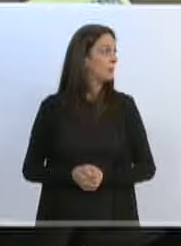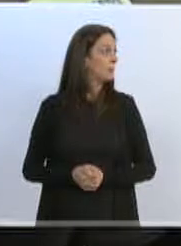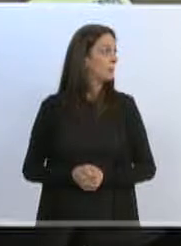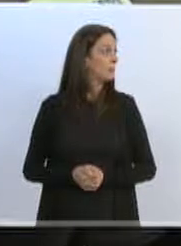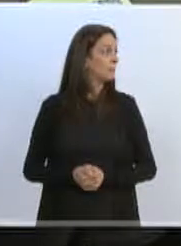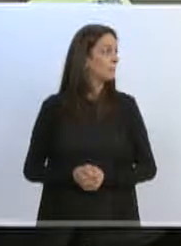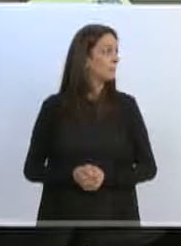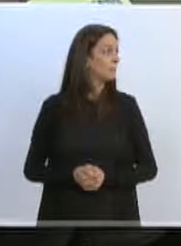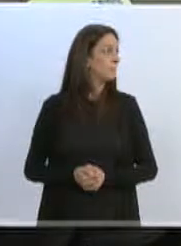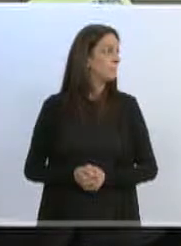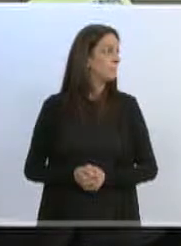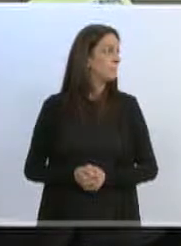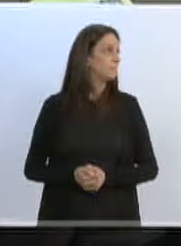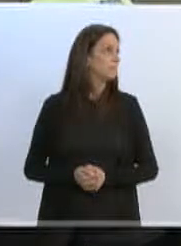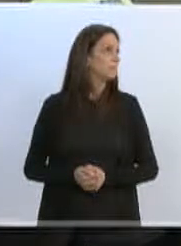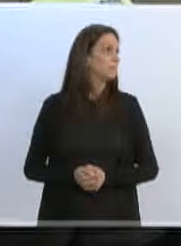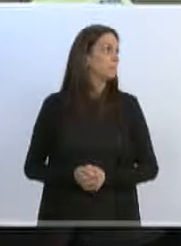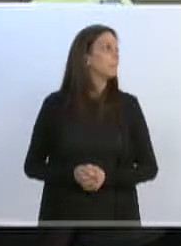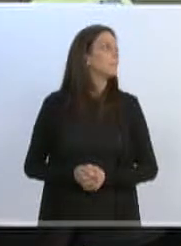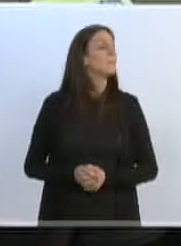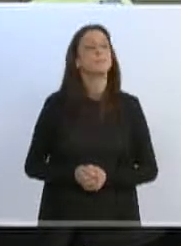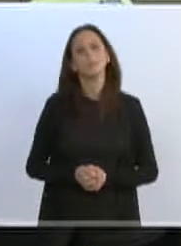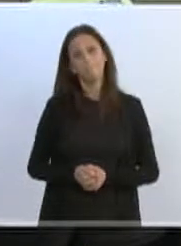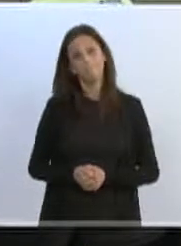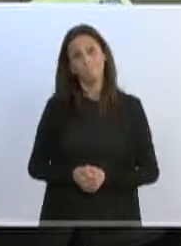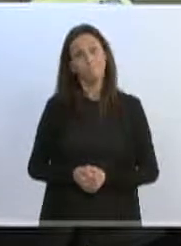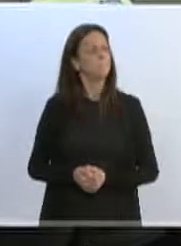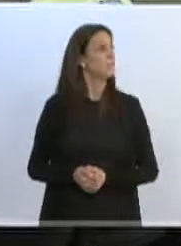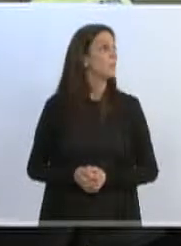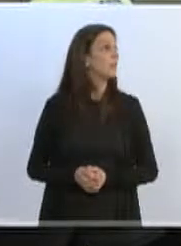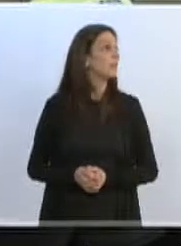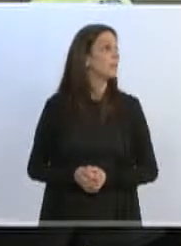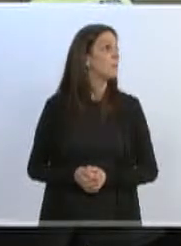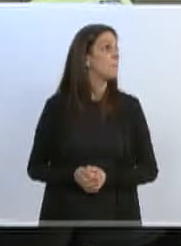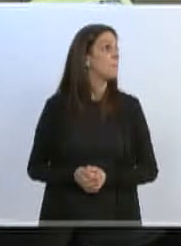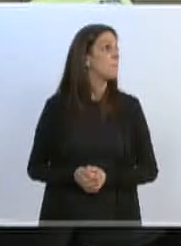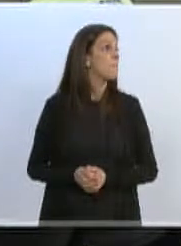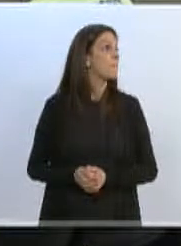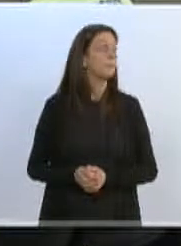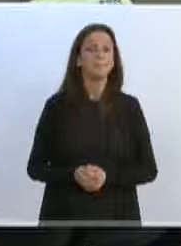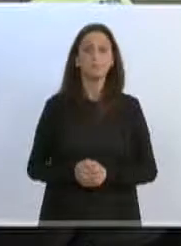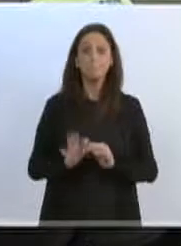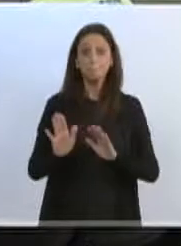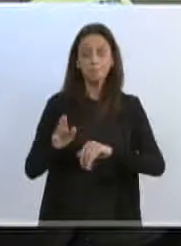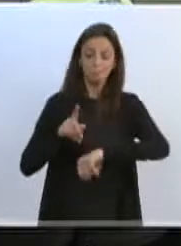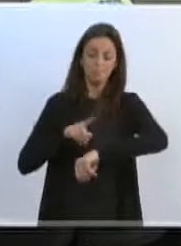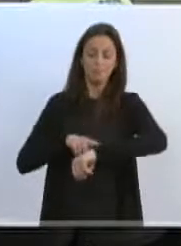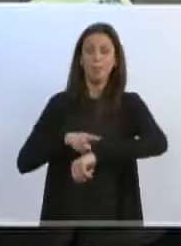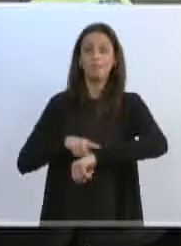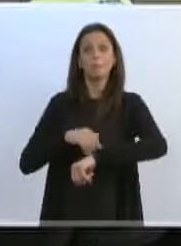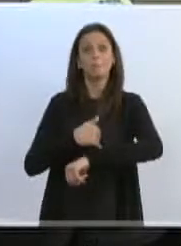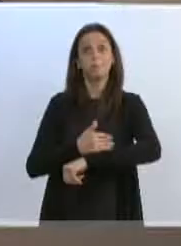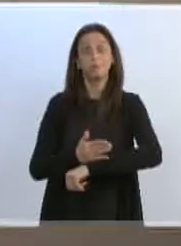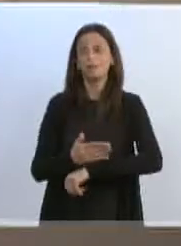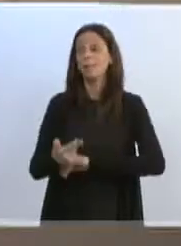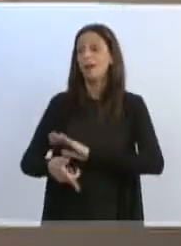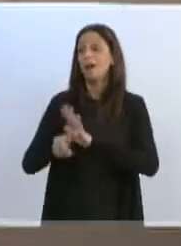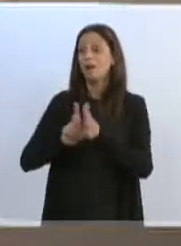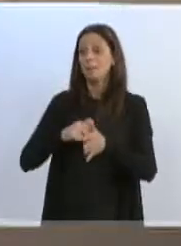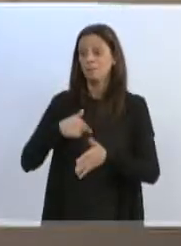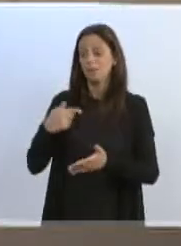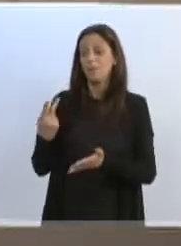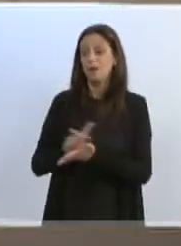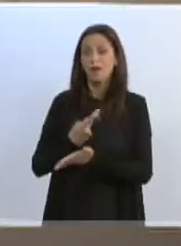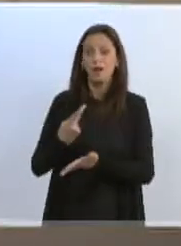em função de ter passado o presidente agora o senhor que antes do seu comitê a garrafa de passar